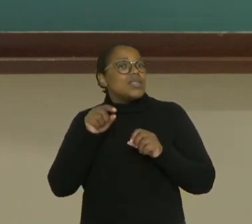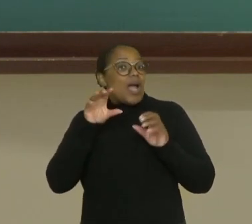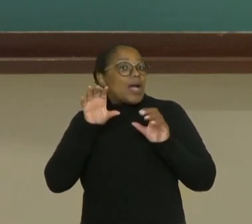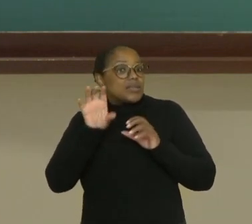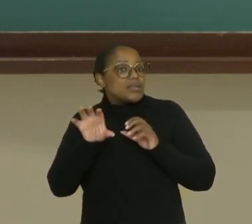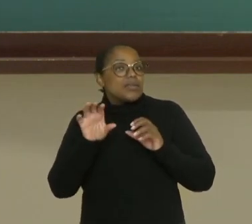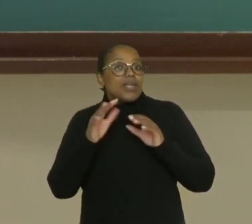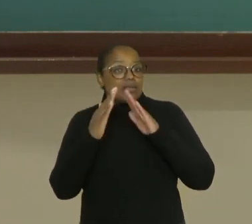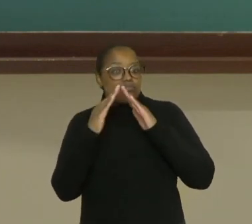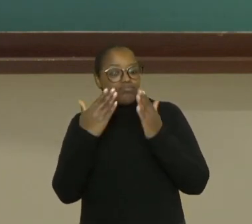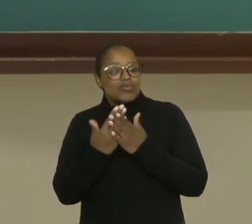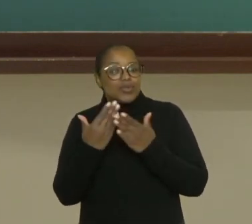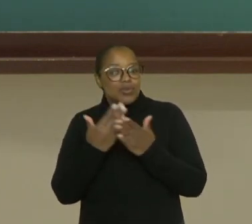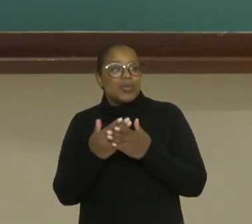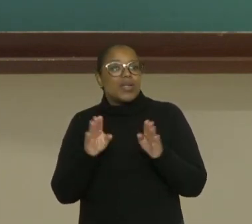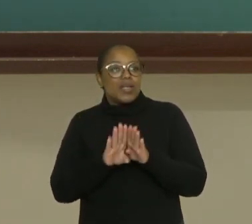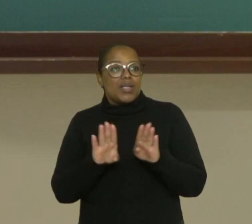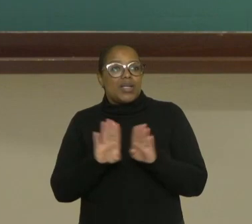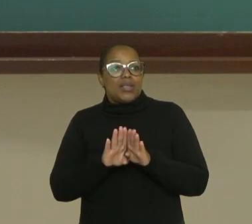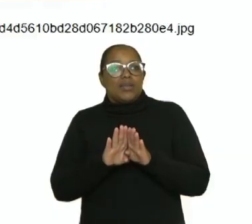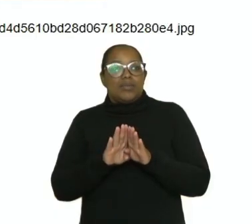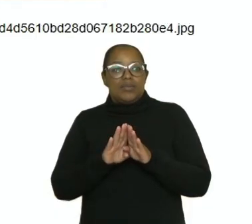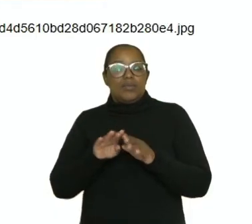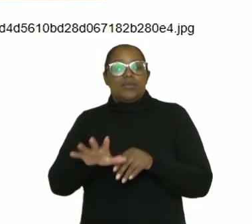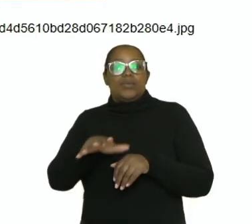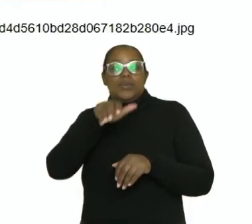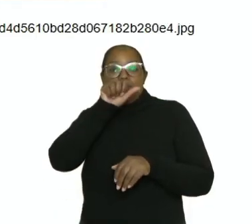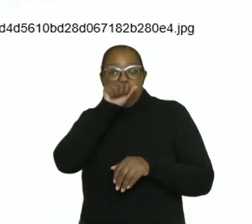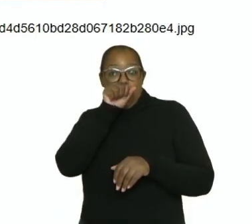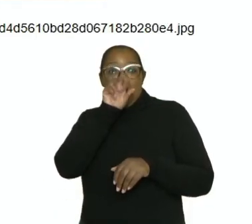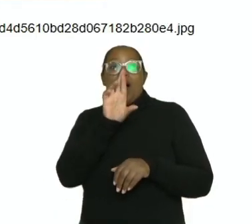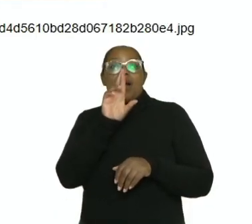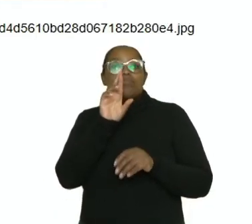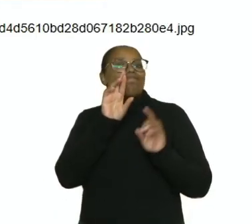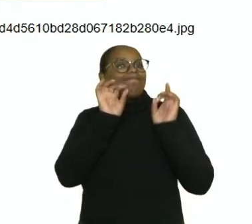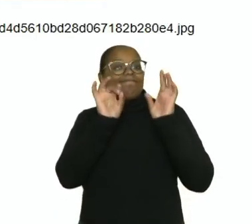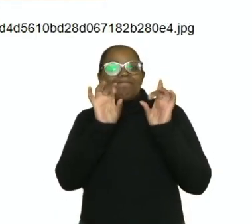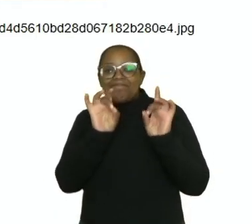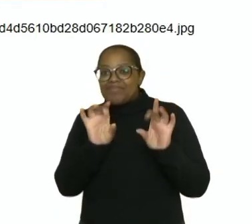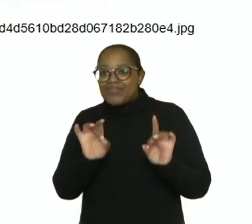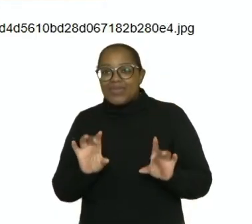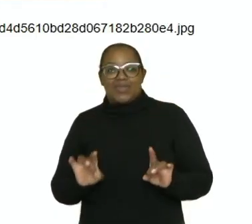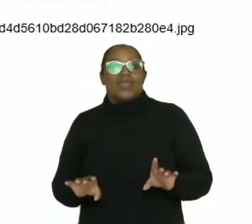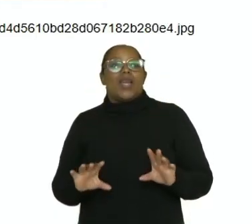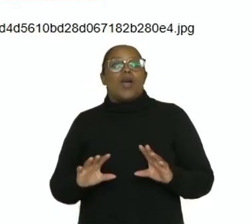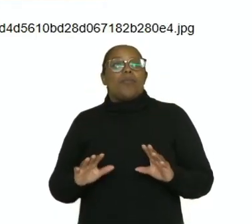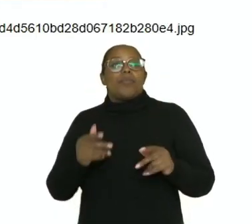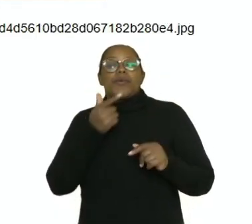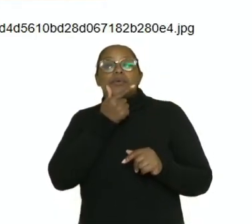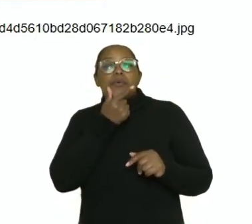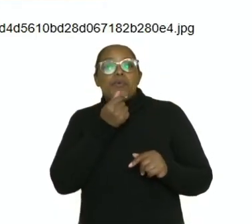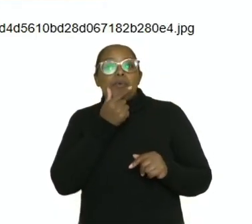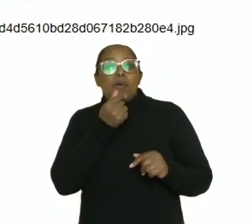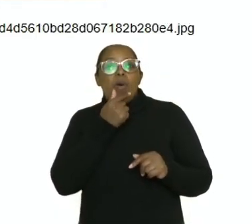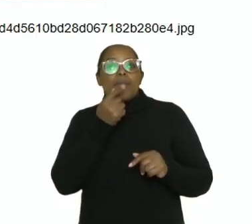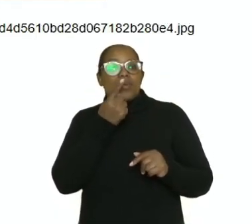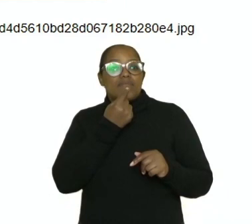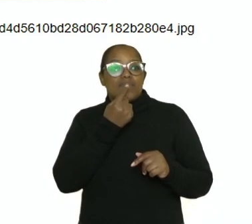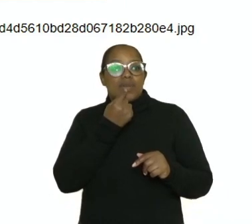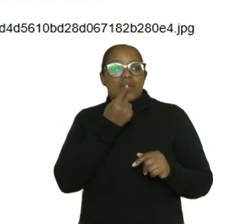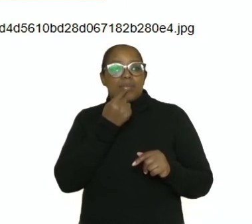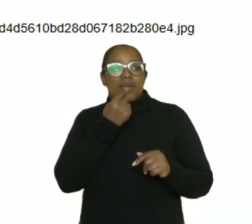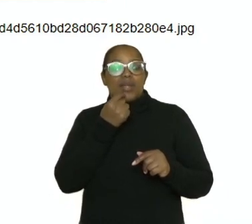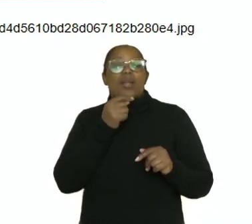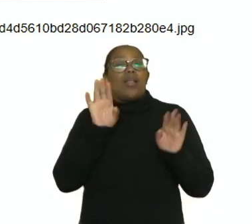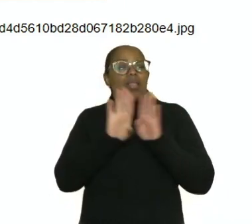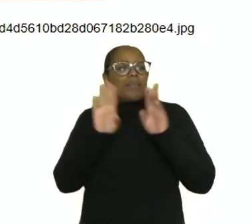escolas. O ar é precioso para o homem vermelho. Todas as coisas compartilham o mesmo sopro. O